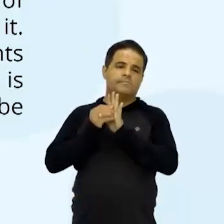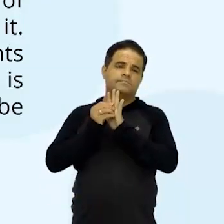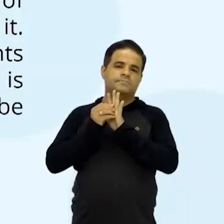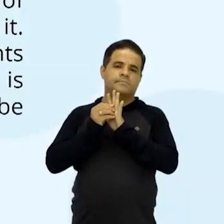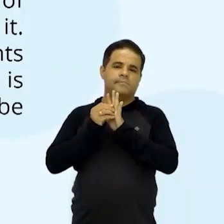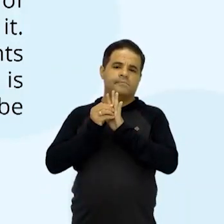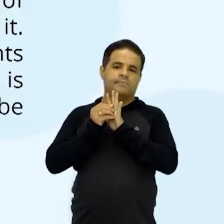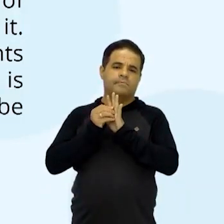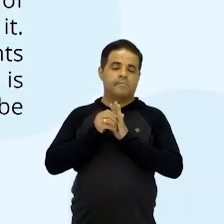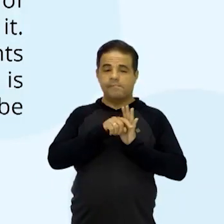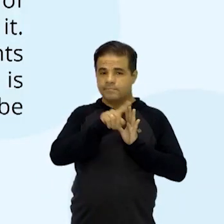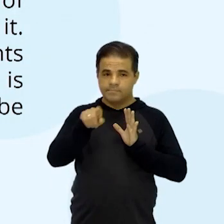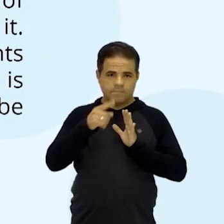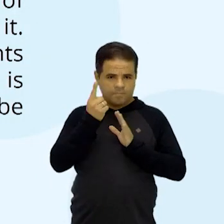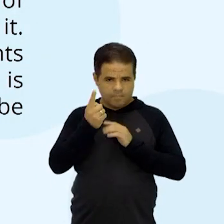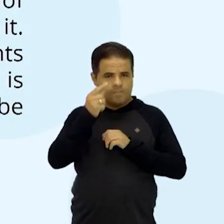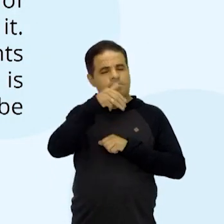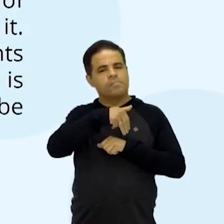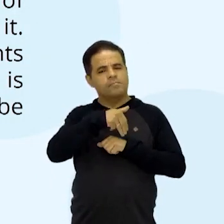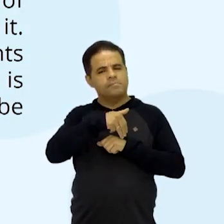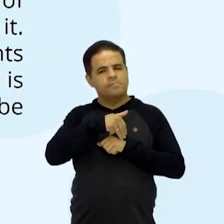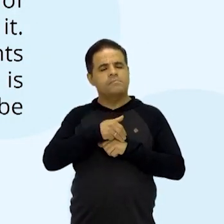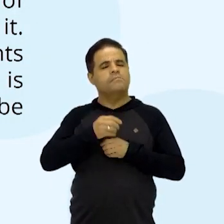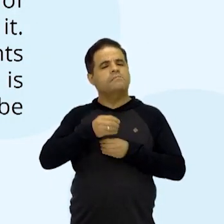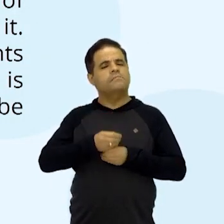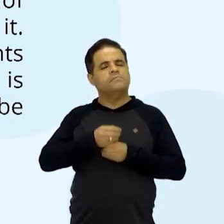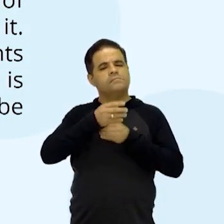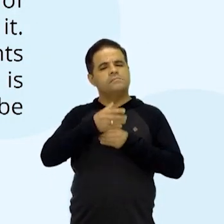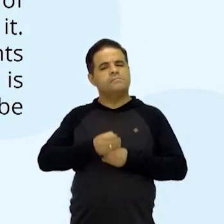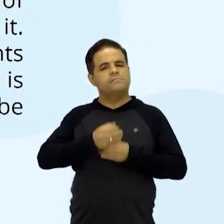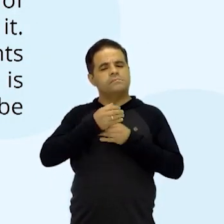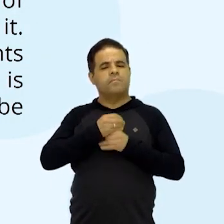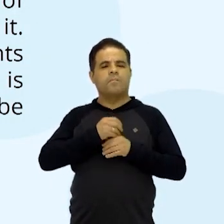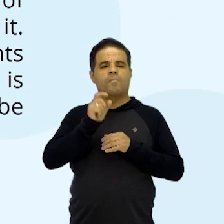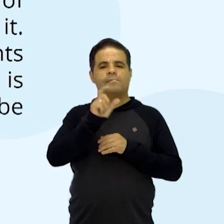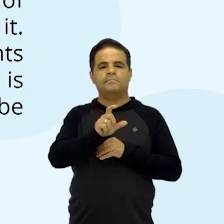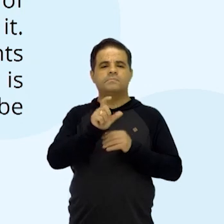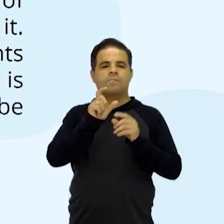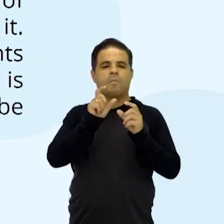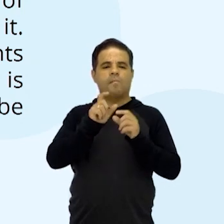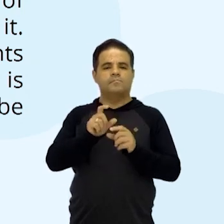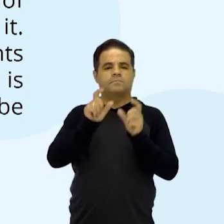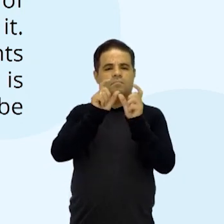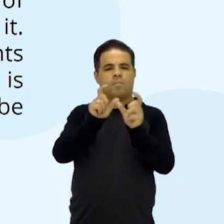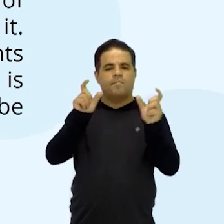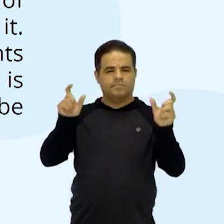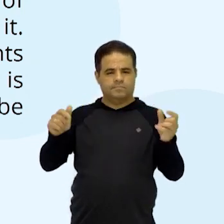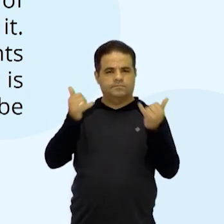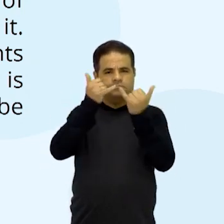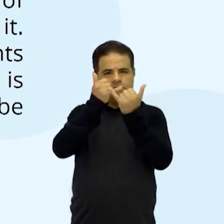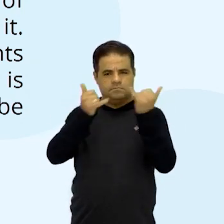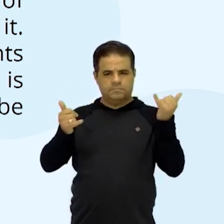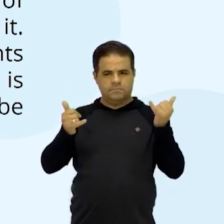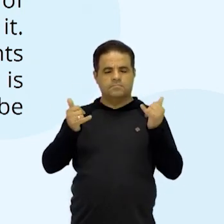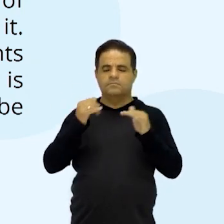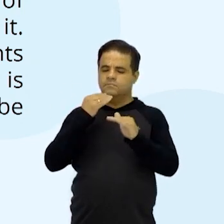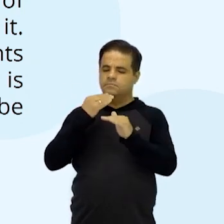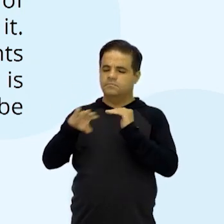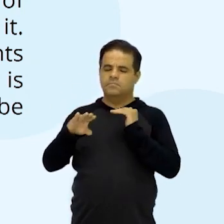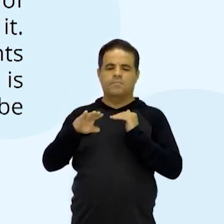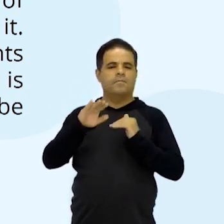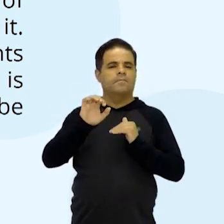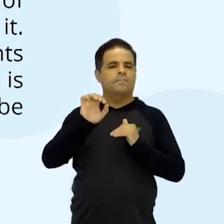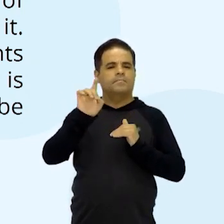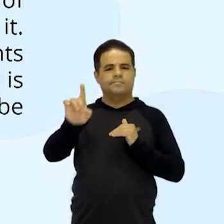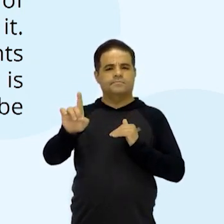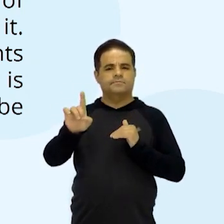Ok? Então eu quero que em um minutinho no chat as palavras cognatas vocês mandem lá pro ad. Tudo bem? So,